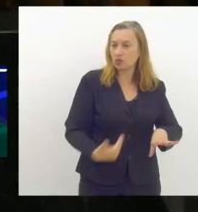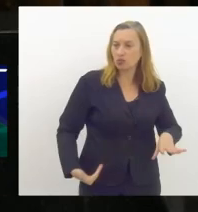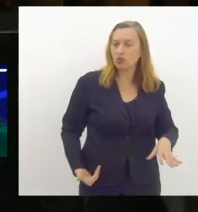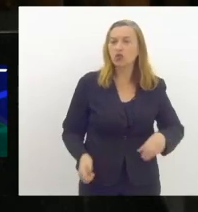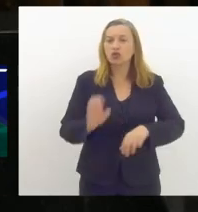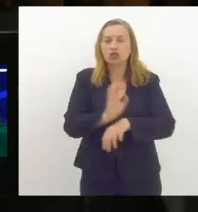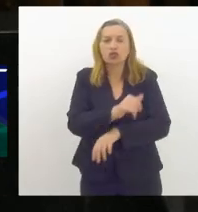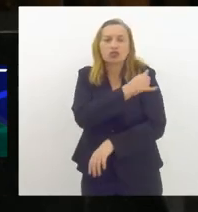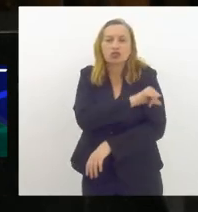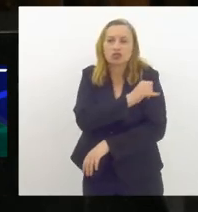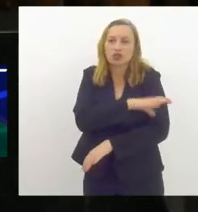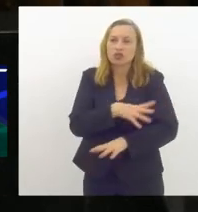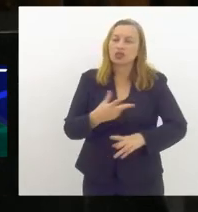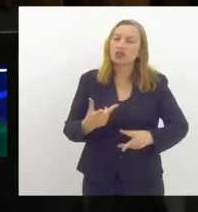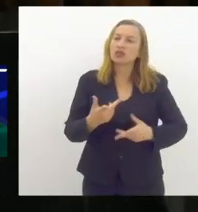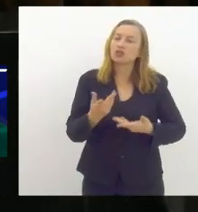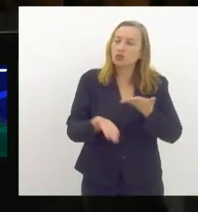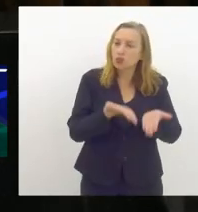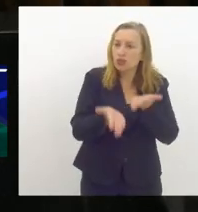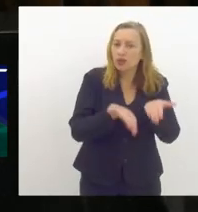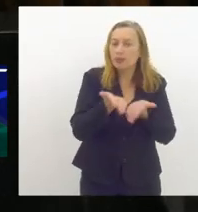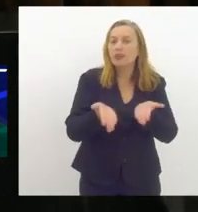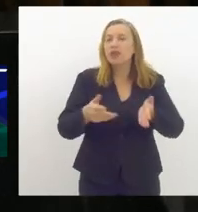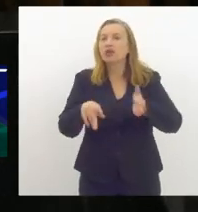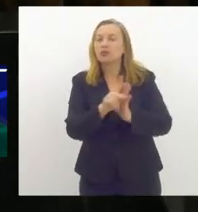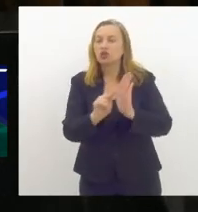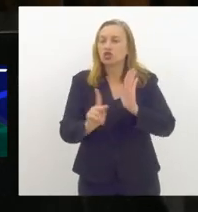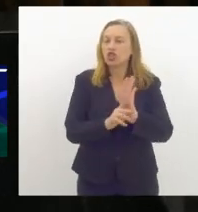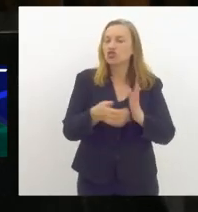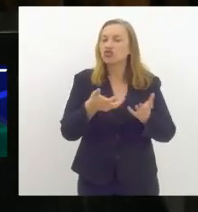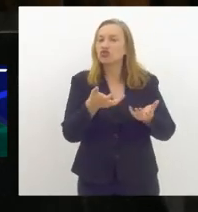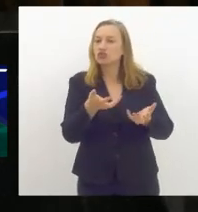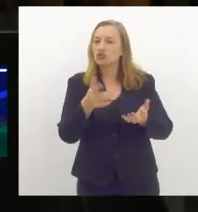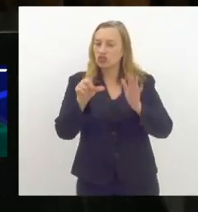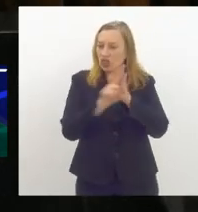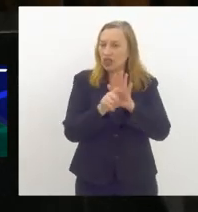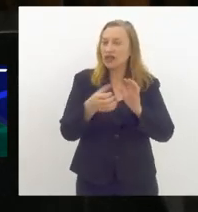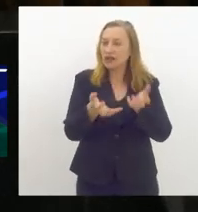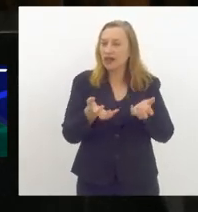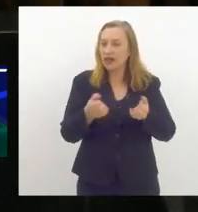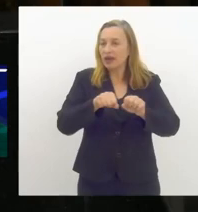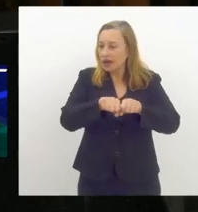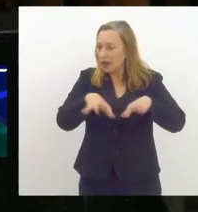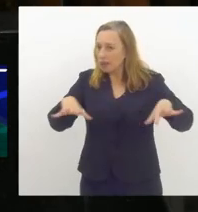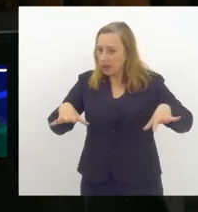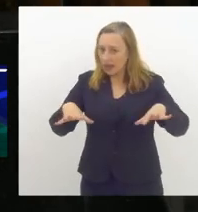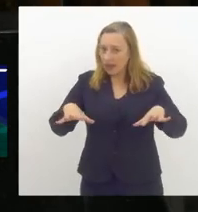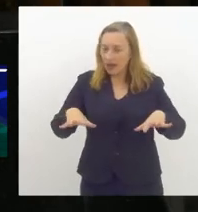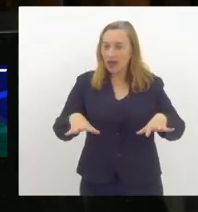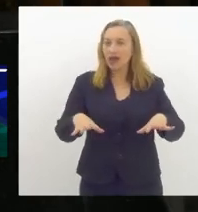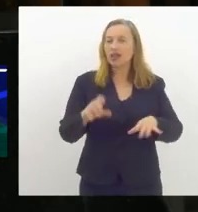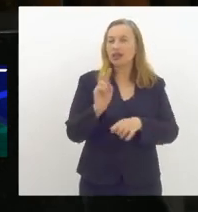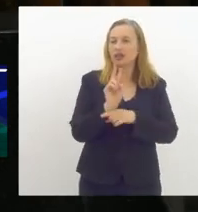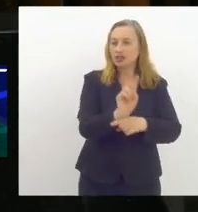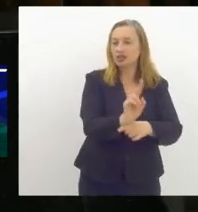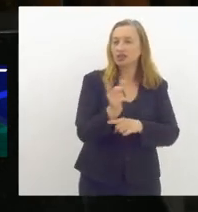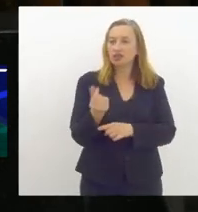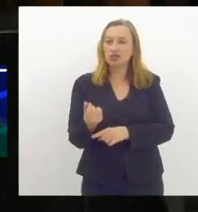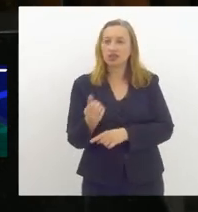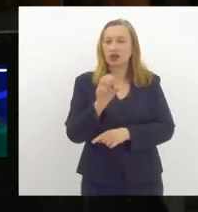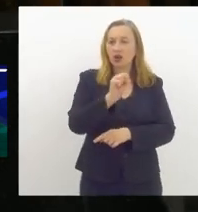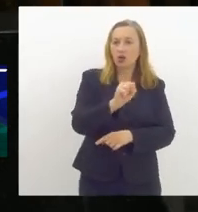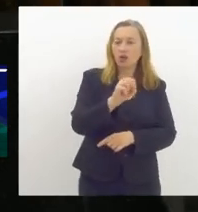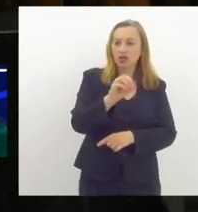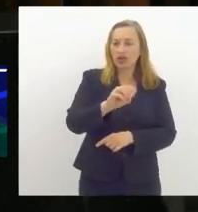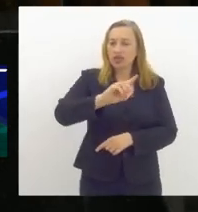Janeiro tem por dever zelar a gente com esse projeto de lei busca ampliar esse crédito para 80